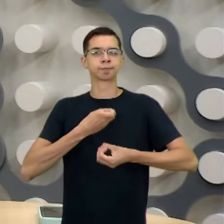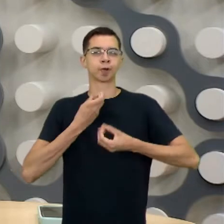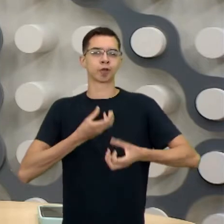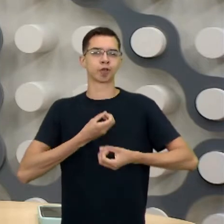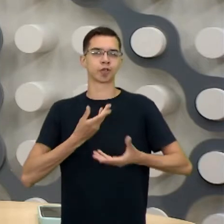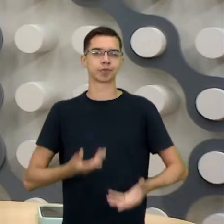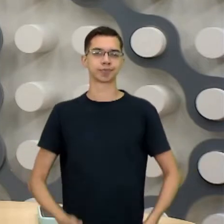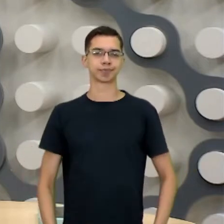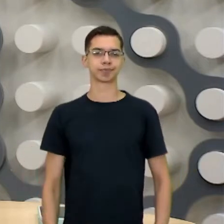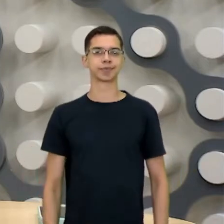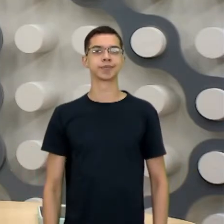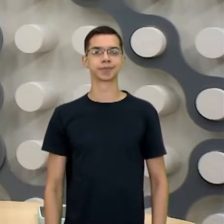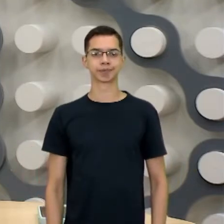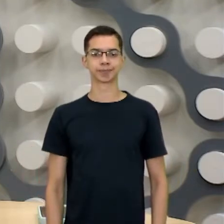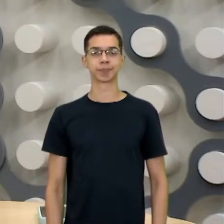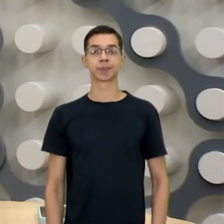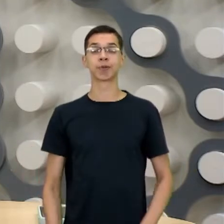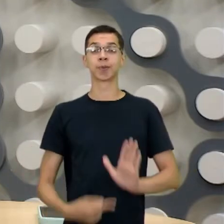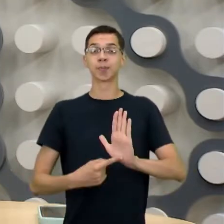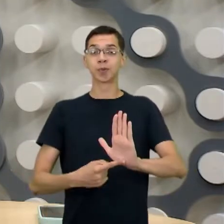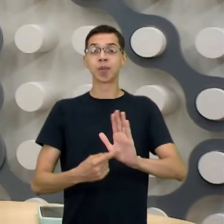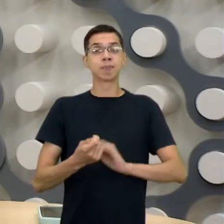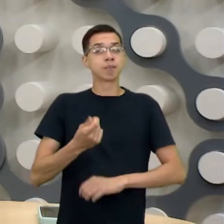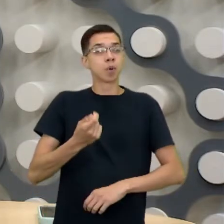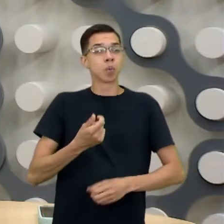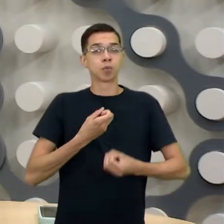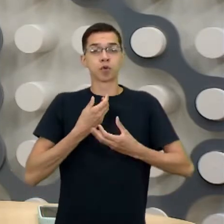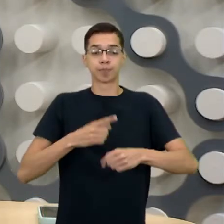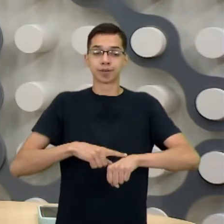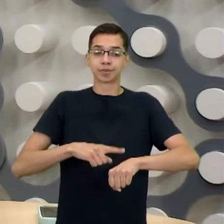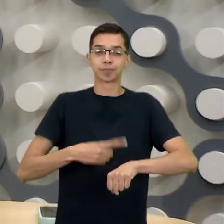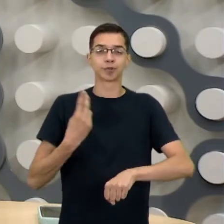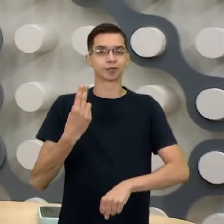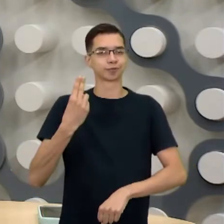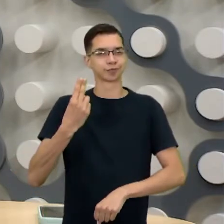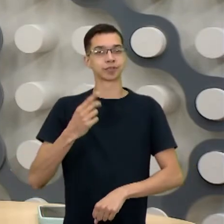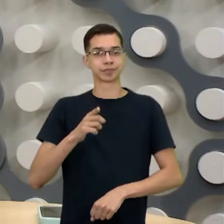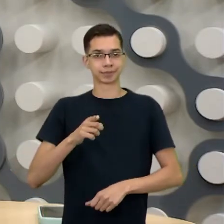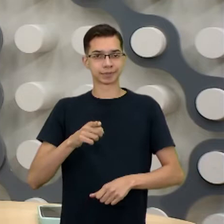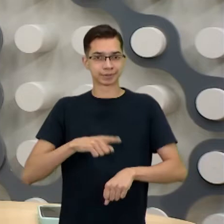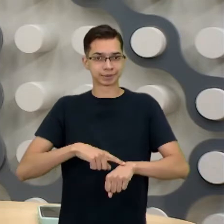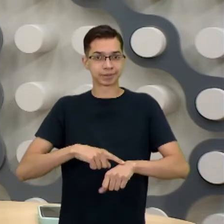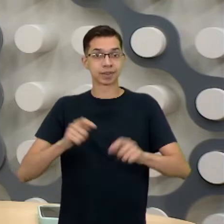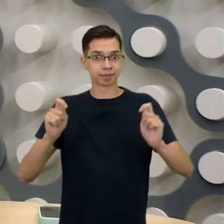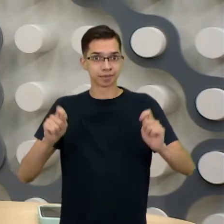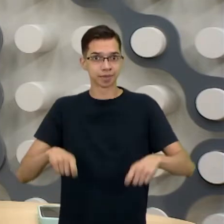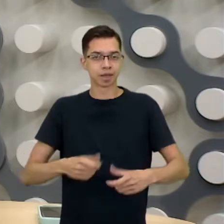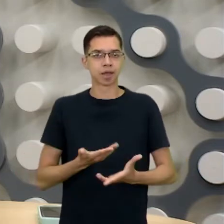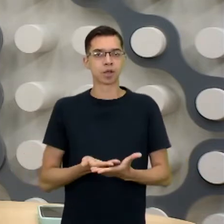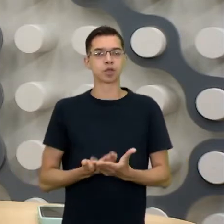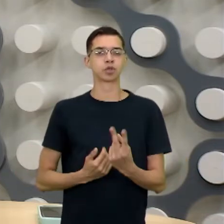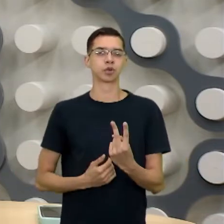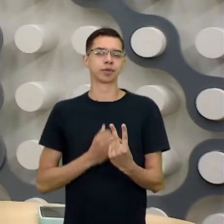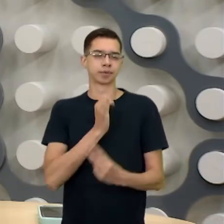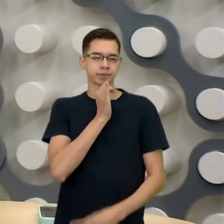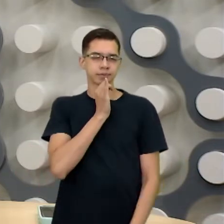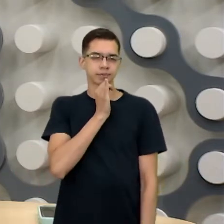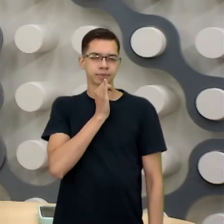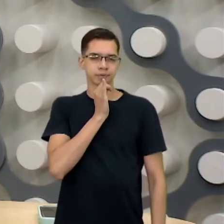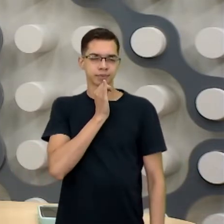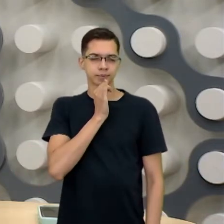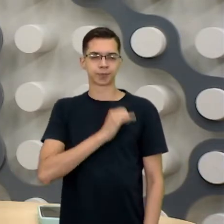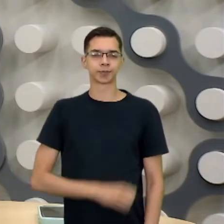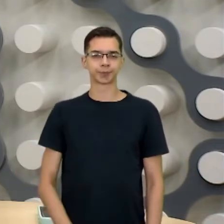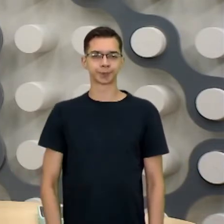mostrar poucos dados aqui, porque pelo tempo não dá, né? Mas se você tiver lá mais tempo, né, 2 aulas seguidas, por exemplo, aí, né, que